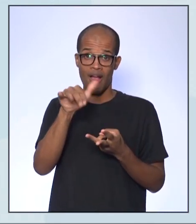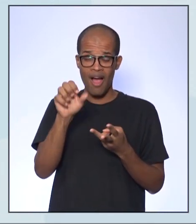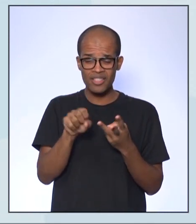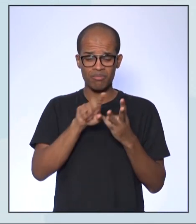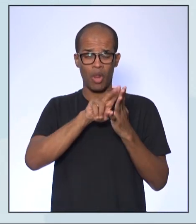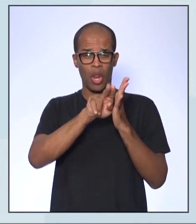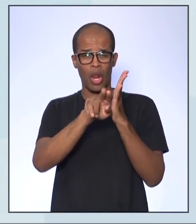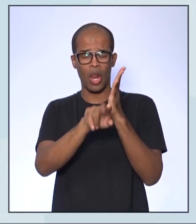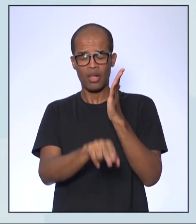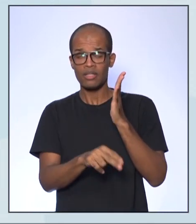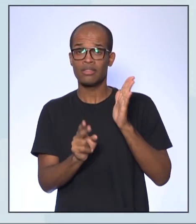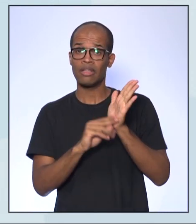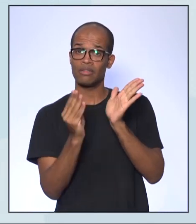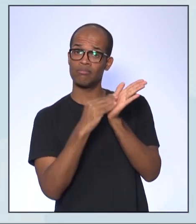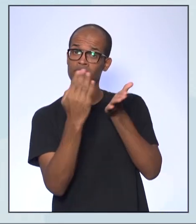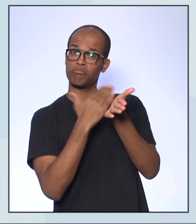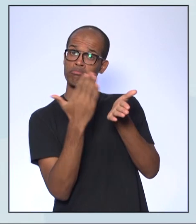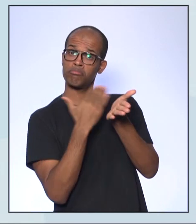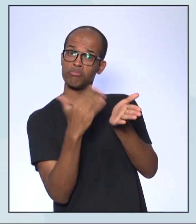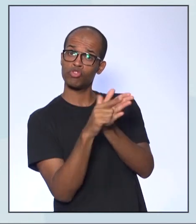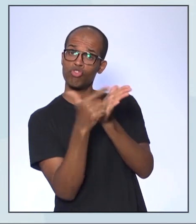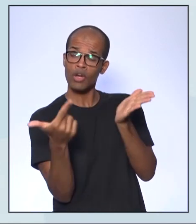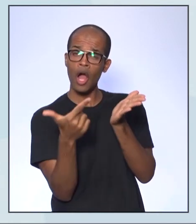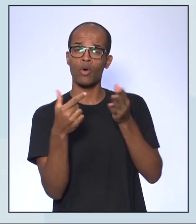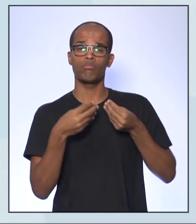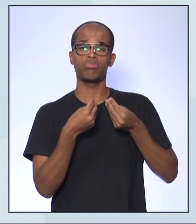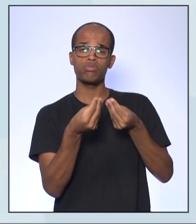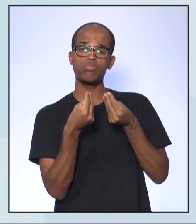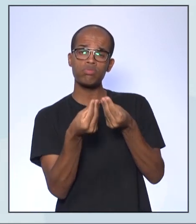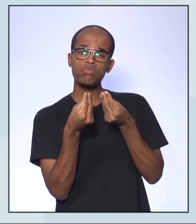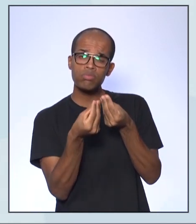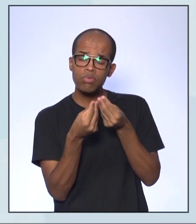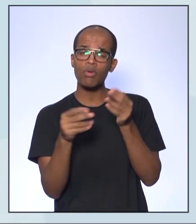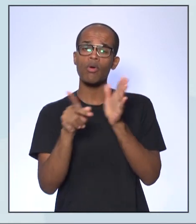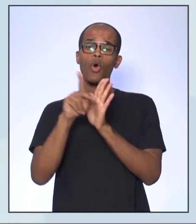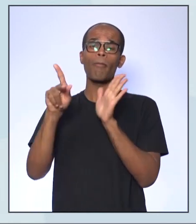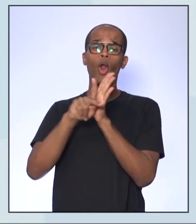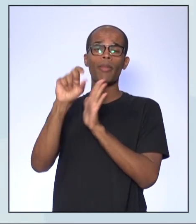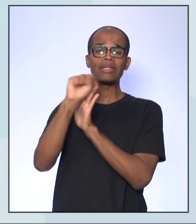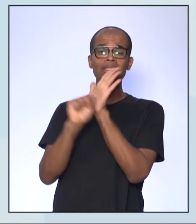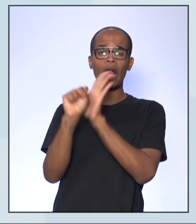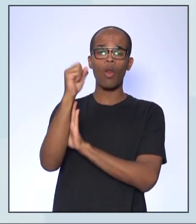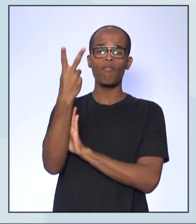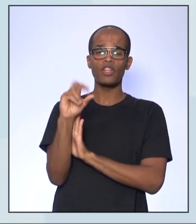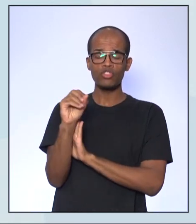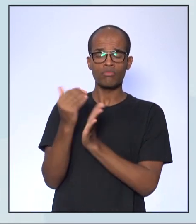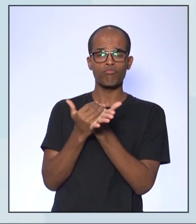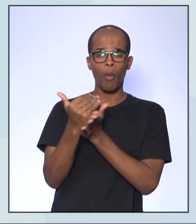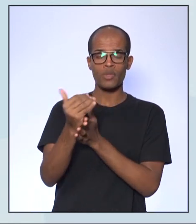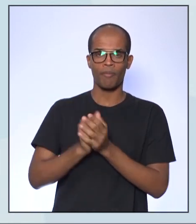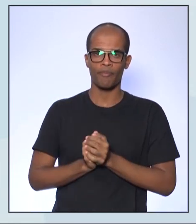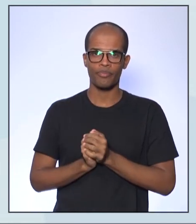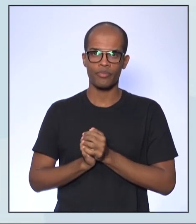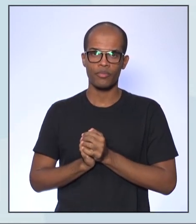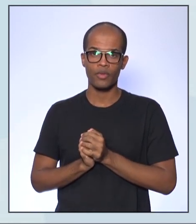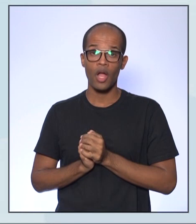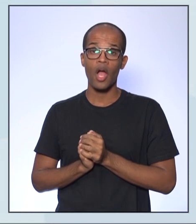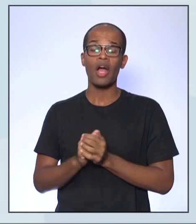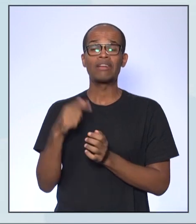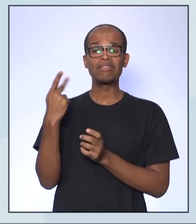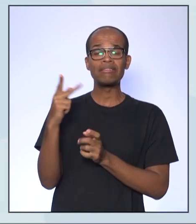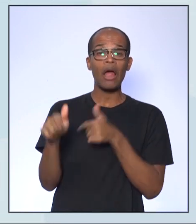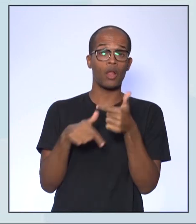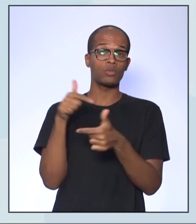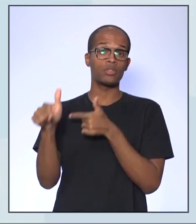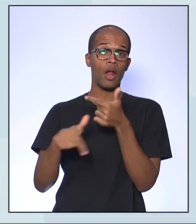jornais, revistas populares, ilustradas e periódicos anarquistas do início do século XX. Suas obras, com uma